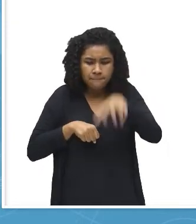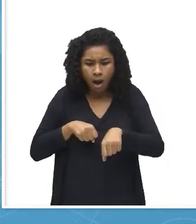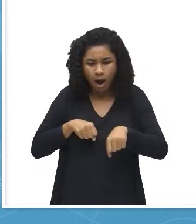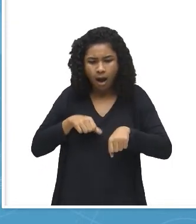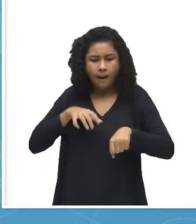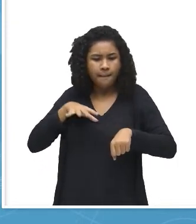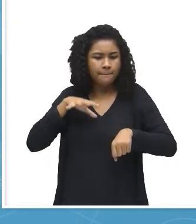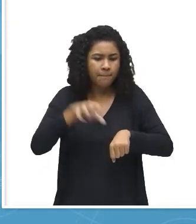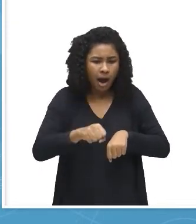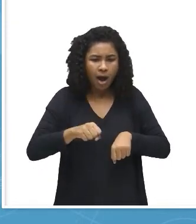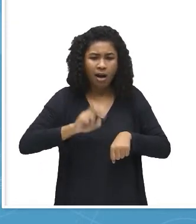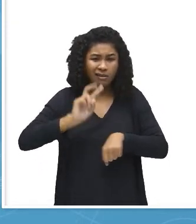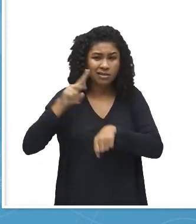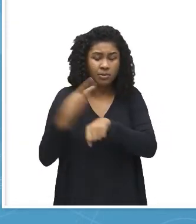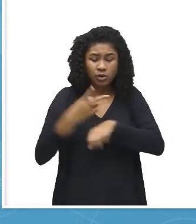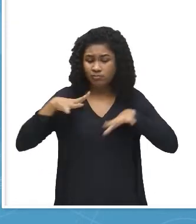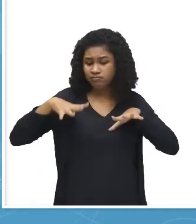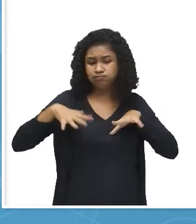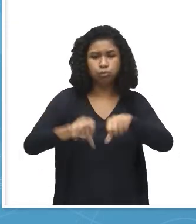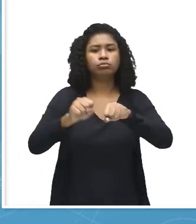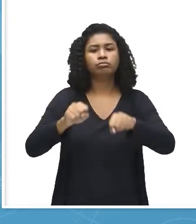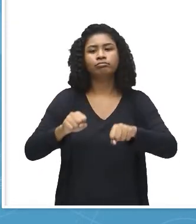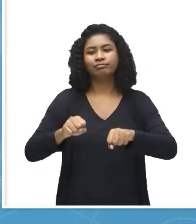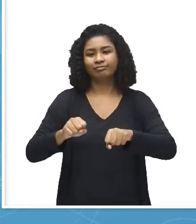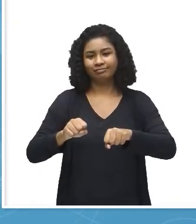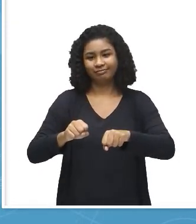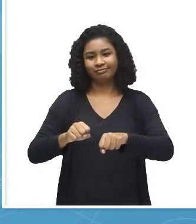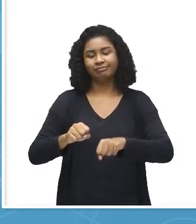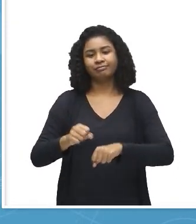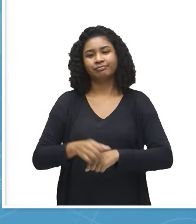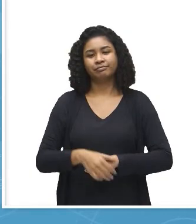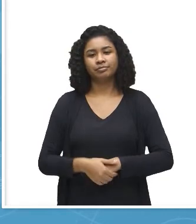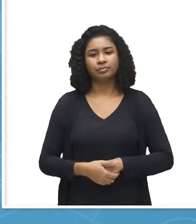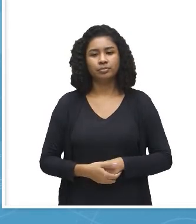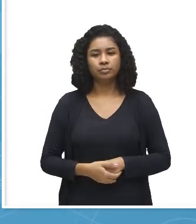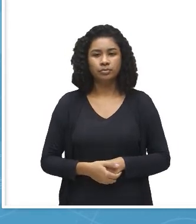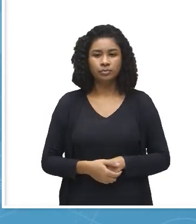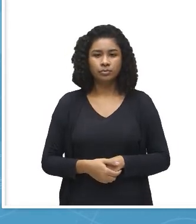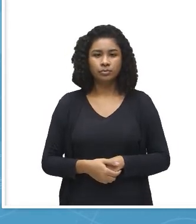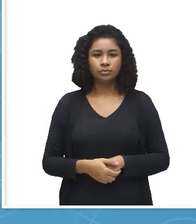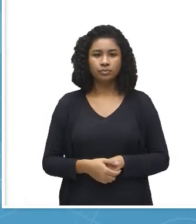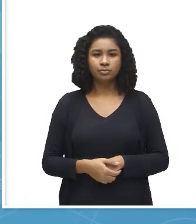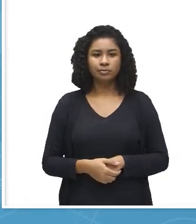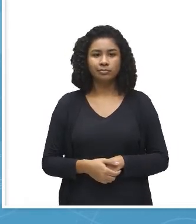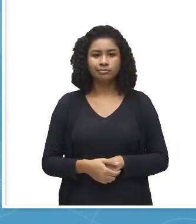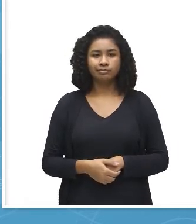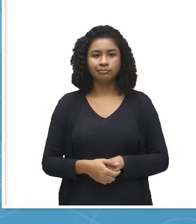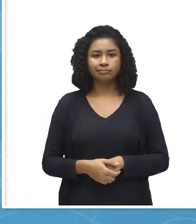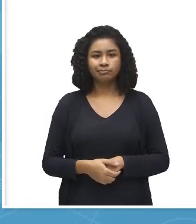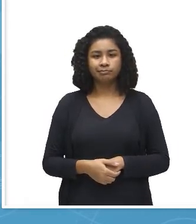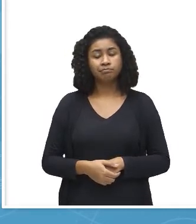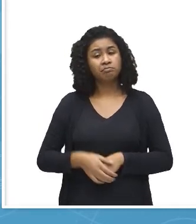direta ou indireta do território. Vamos lá, gente, adiante. Mais óbvio que os